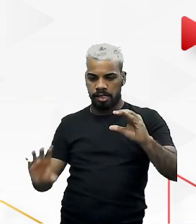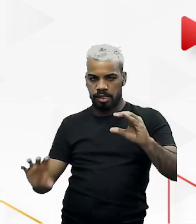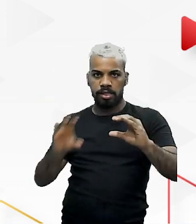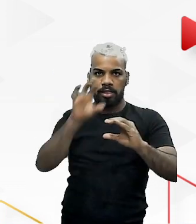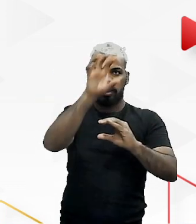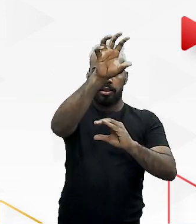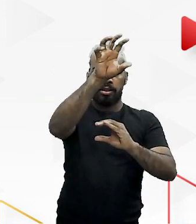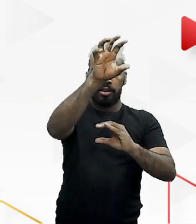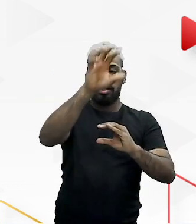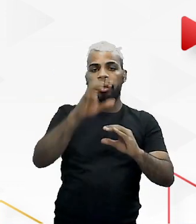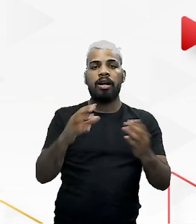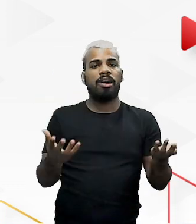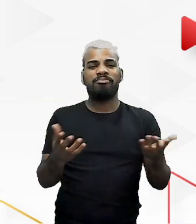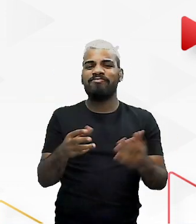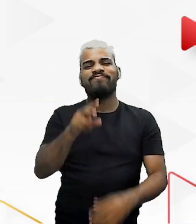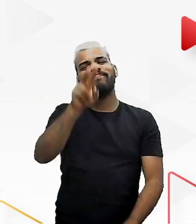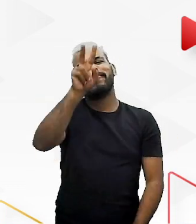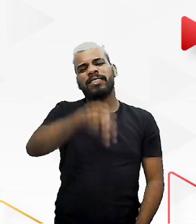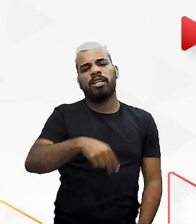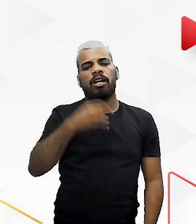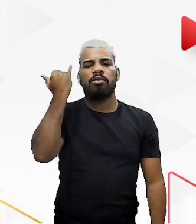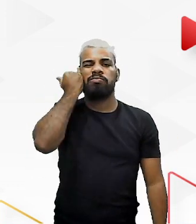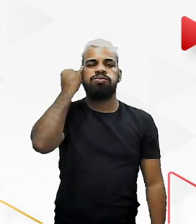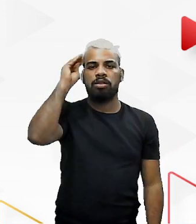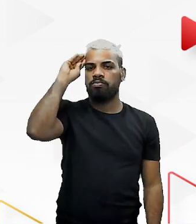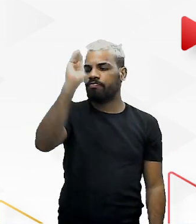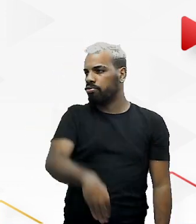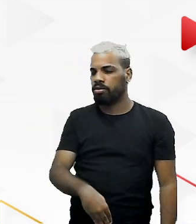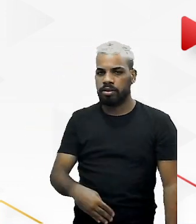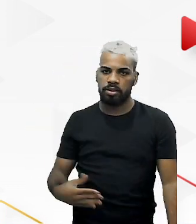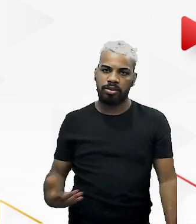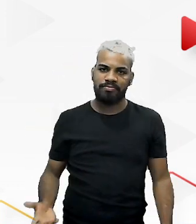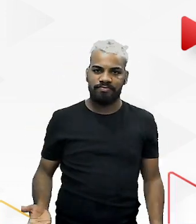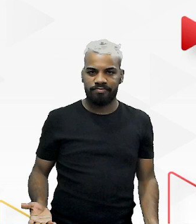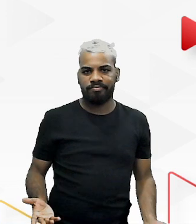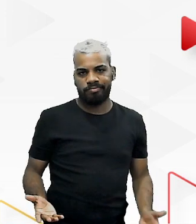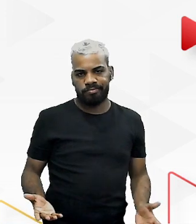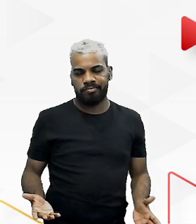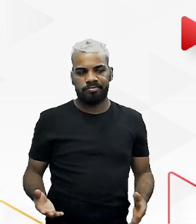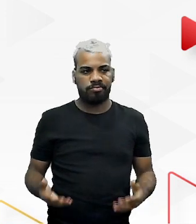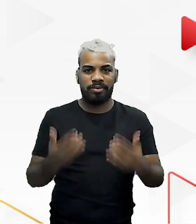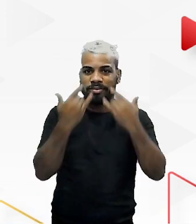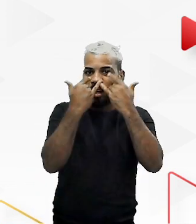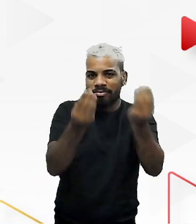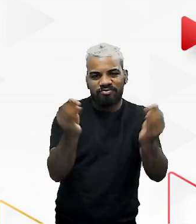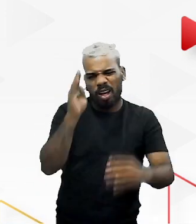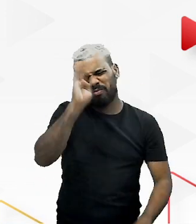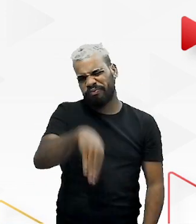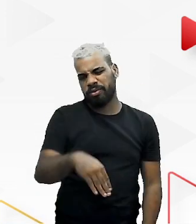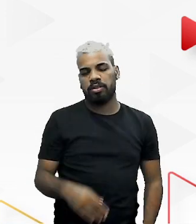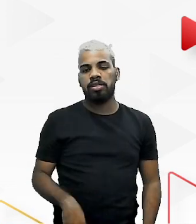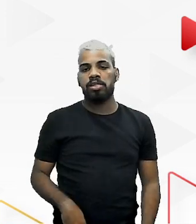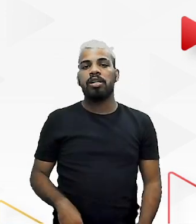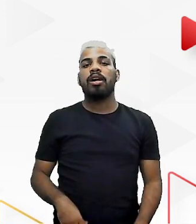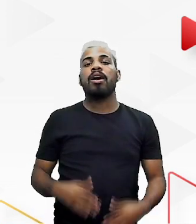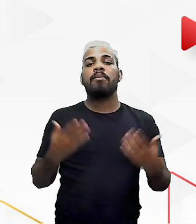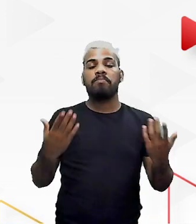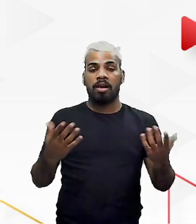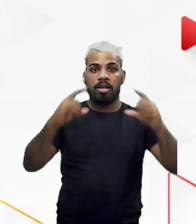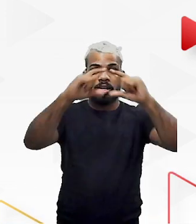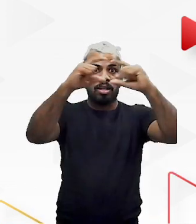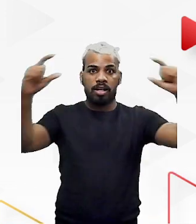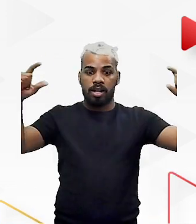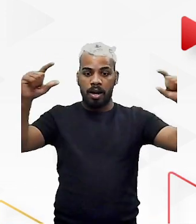das informações. Tem todo um corpo de baile ali textual para chamar a sua atenção e você ir mais a fundo